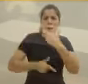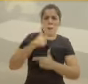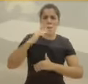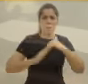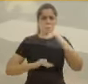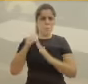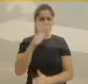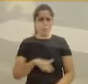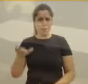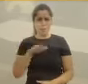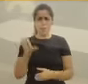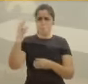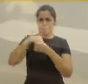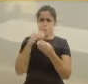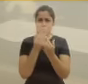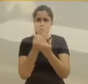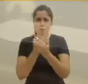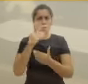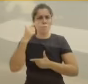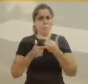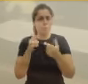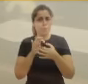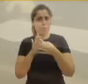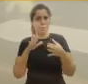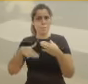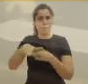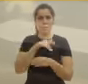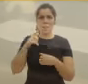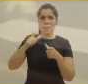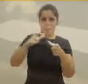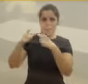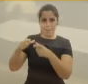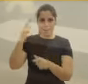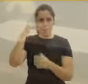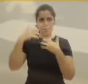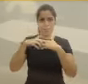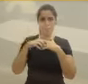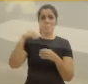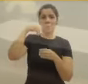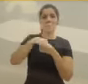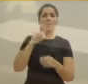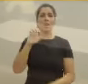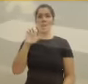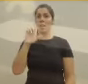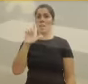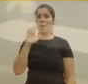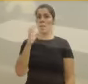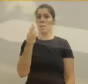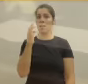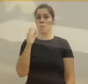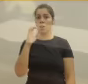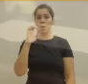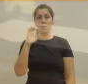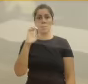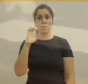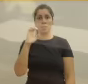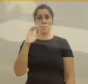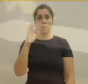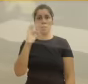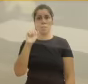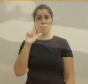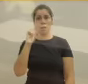e, com isso, podemos futuramente, quem sabe, estimular essas habilidades nas crianças através do estudo